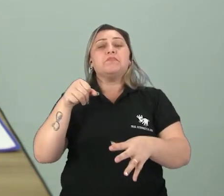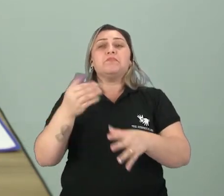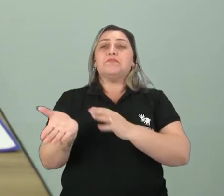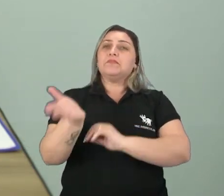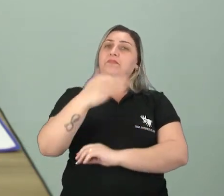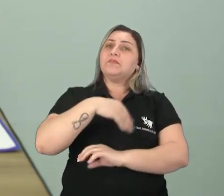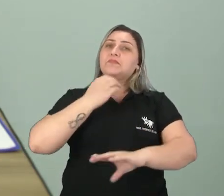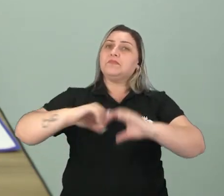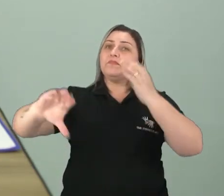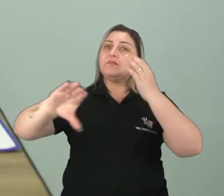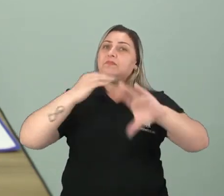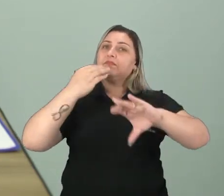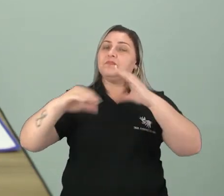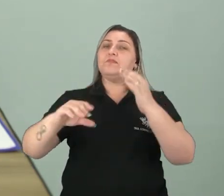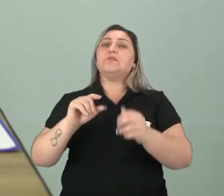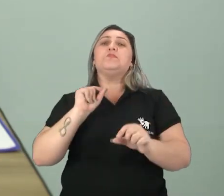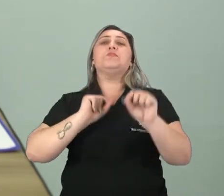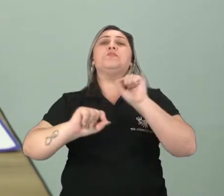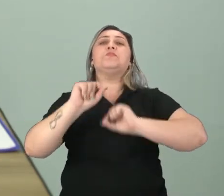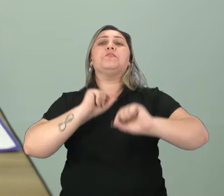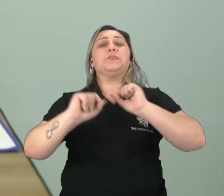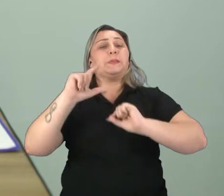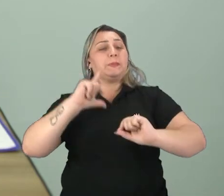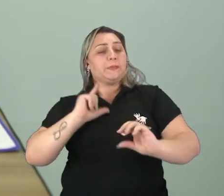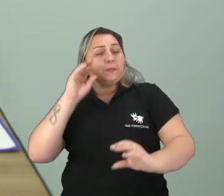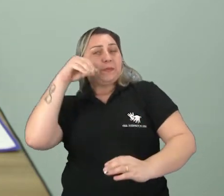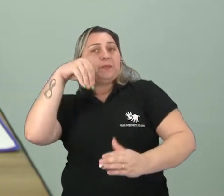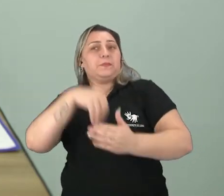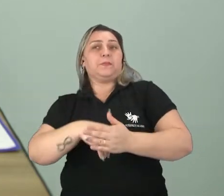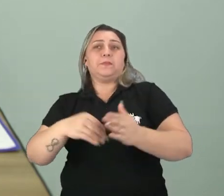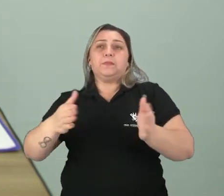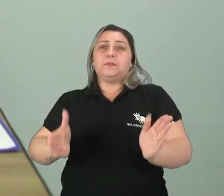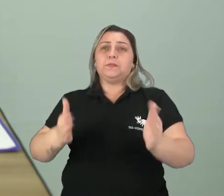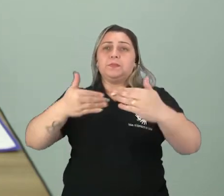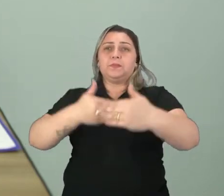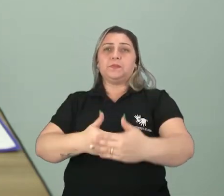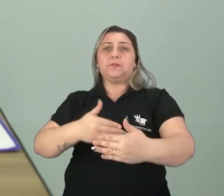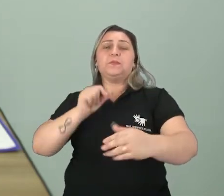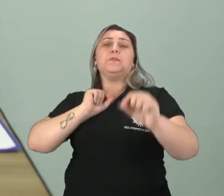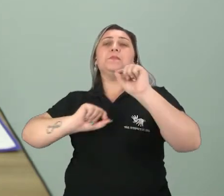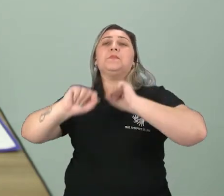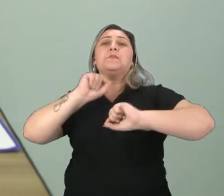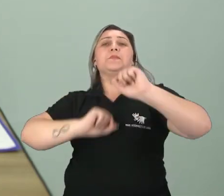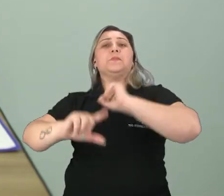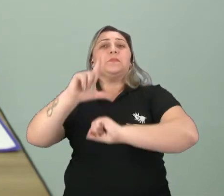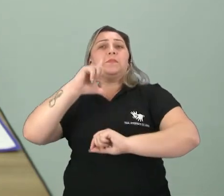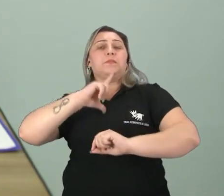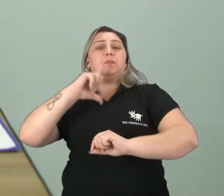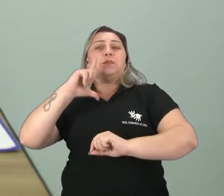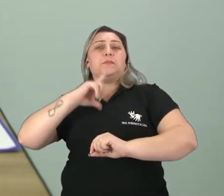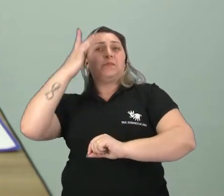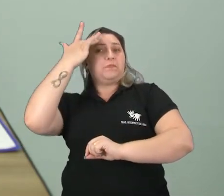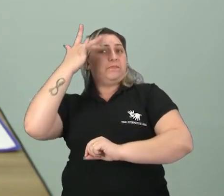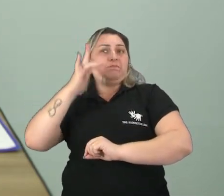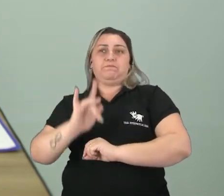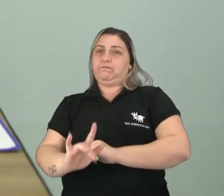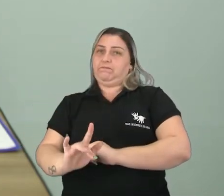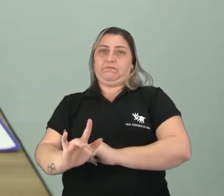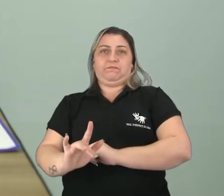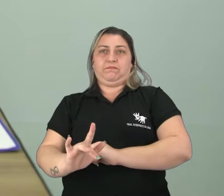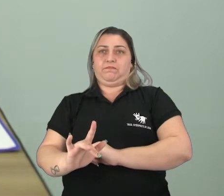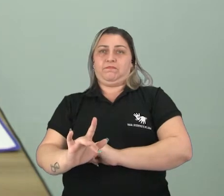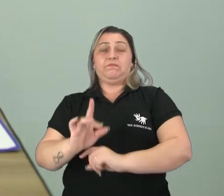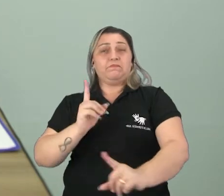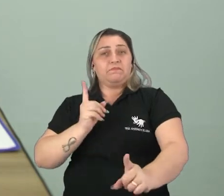vamos lá cantem comigo o que será que tem dentro desta caixa que será que tem dentro Eu não sei